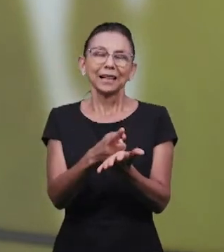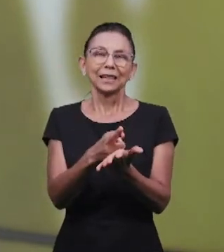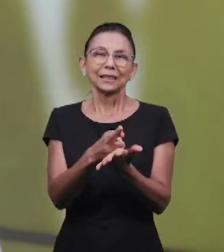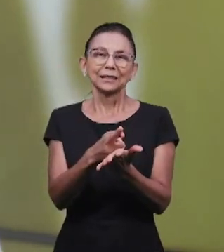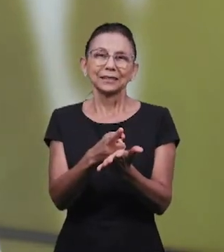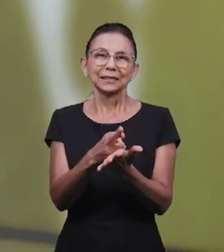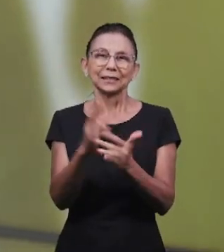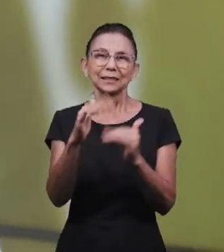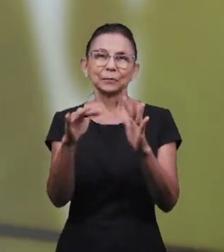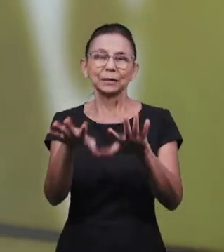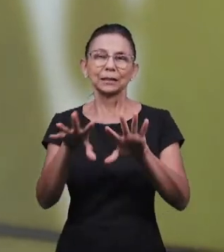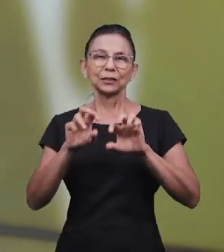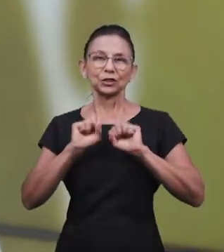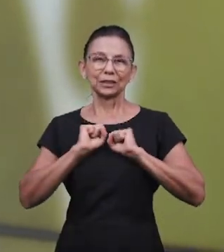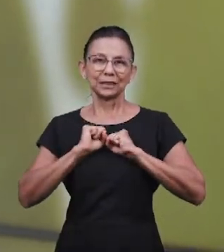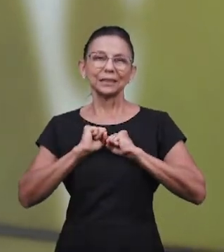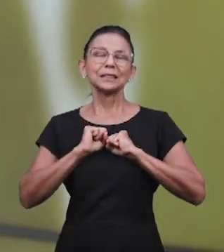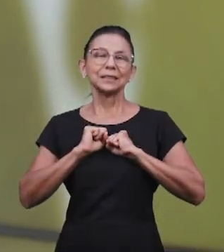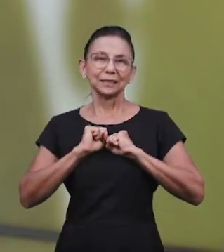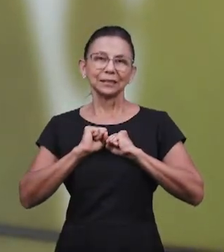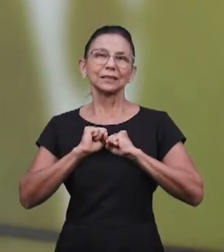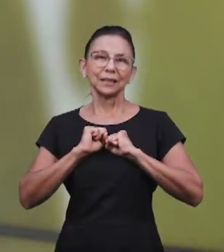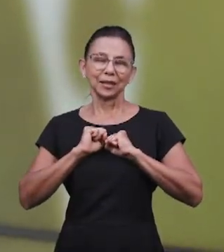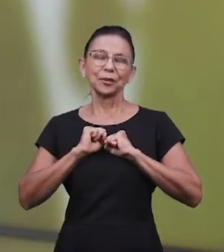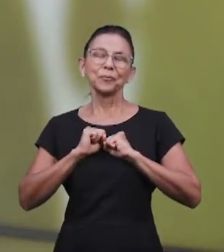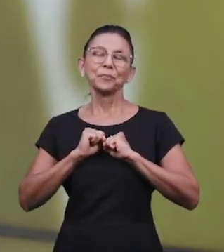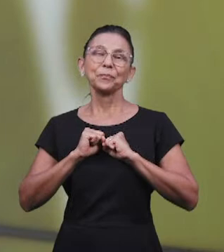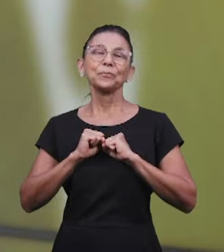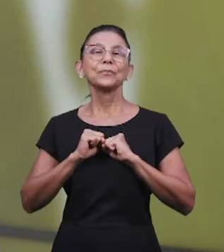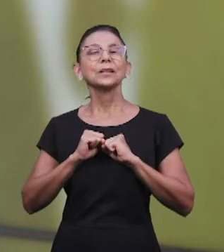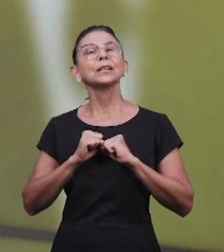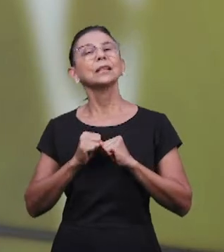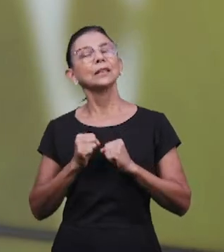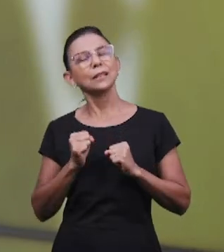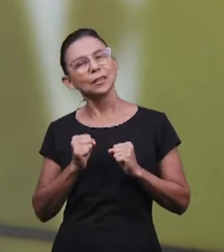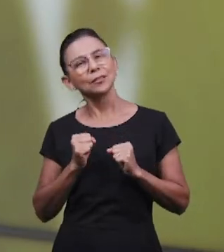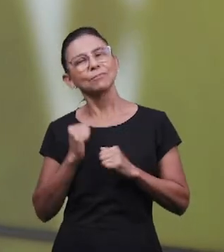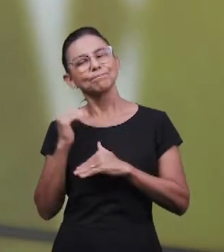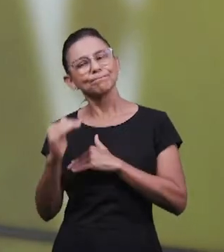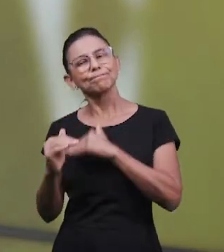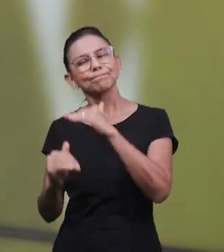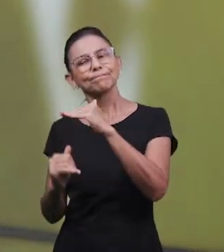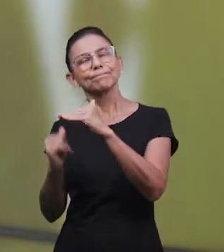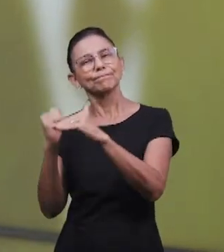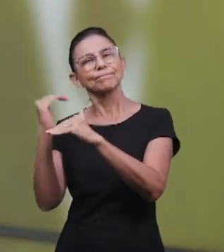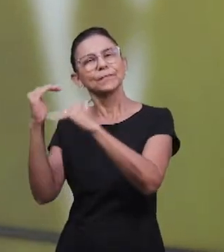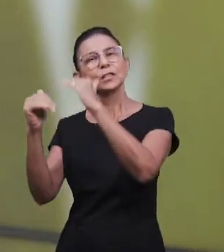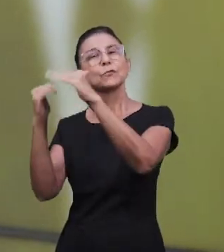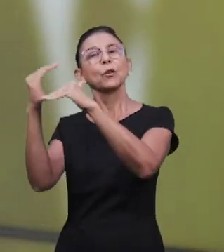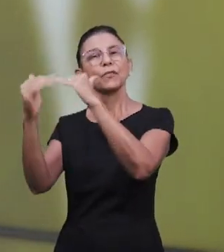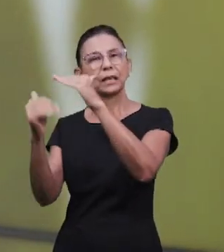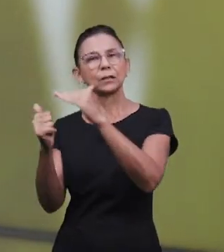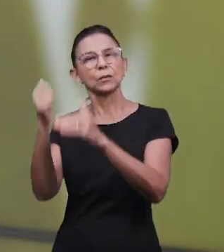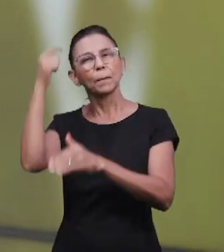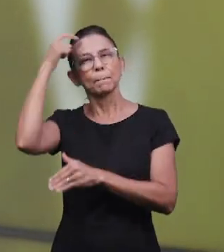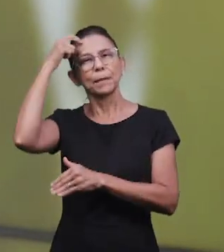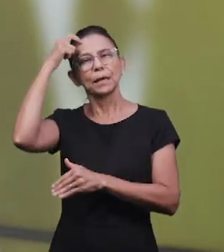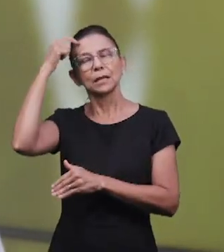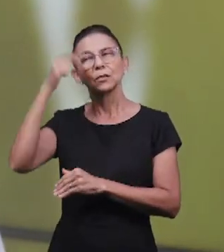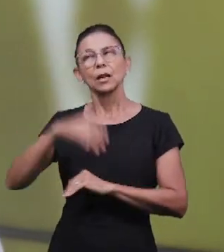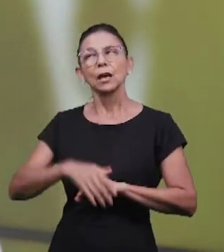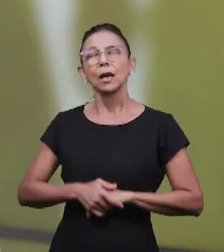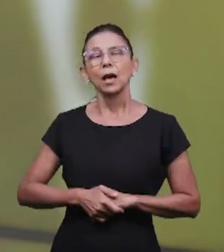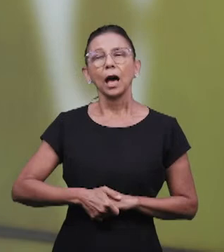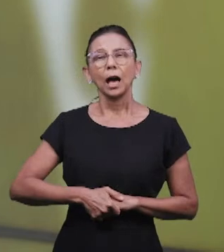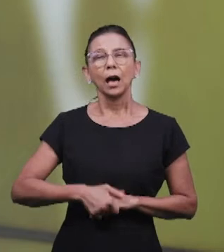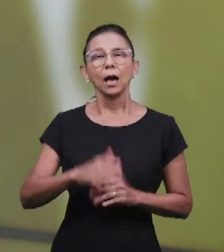adquirir essas habilidades que estão deficitárias e consigam ir encaminhando cada vez melhor. Isso não significa que, eu